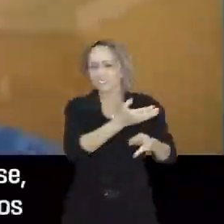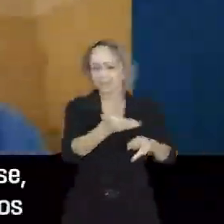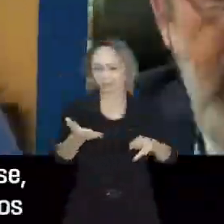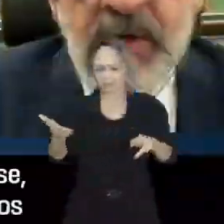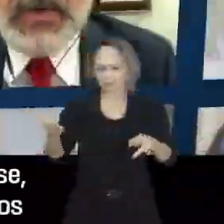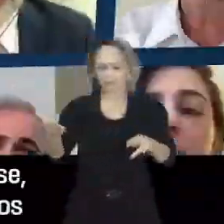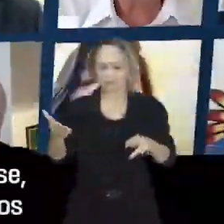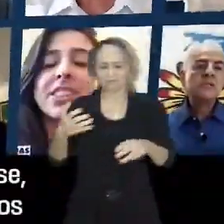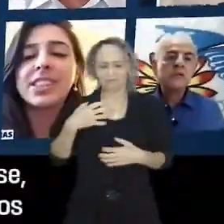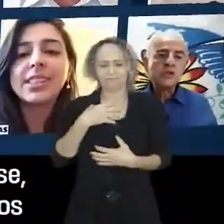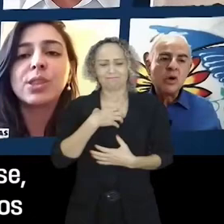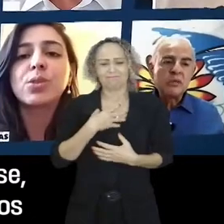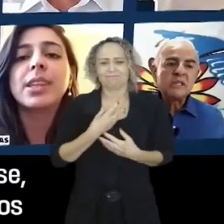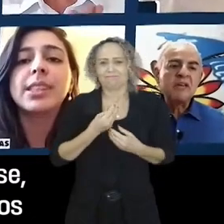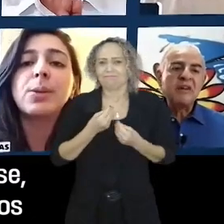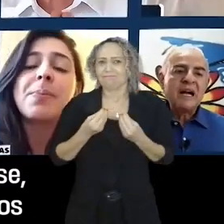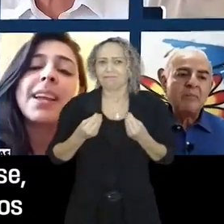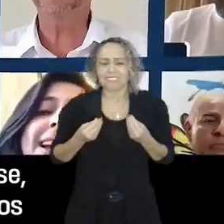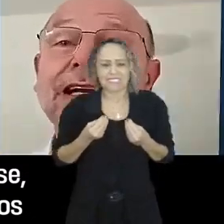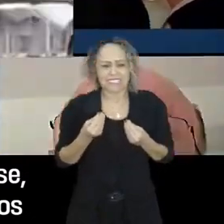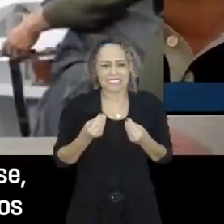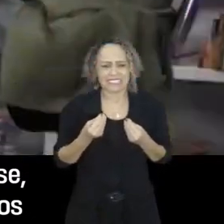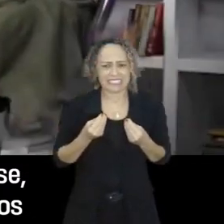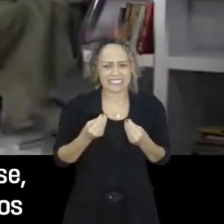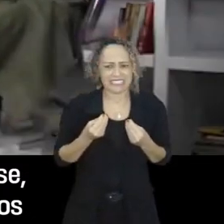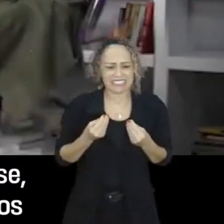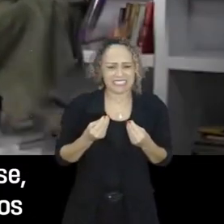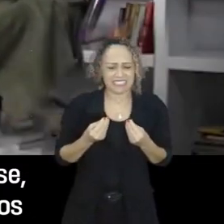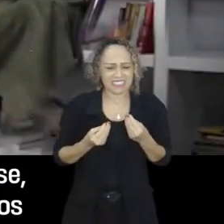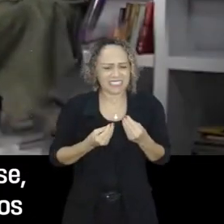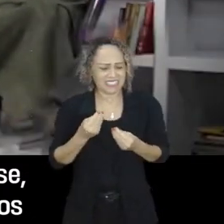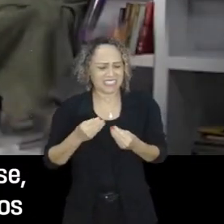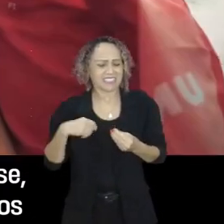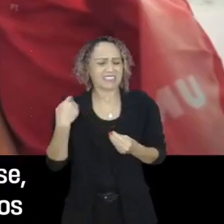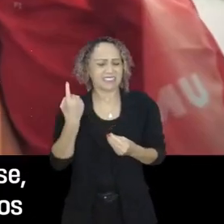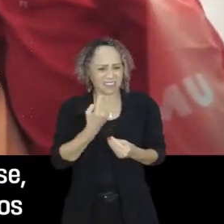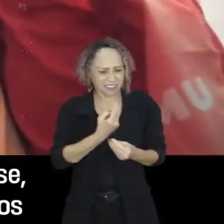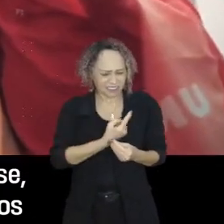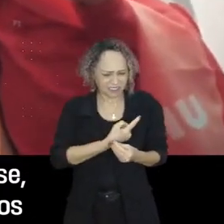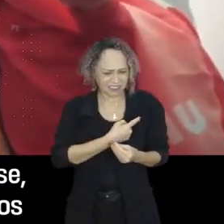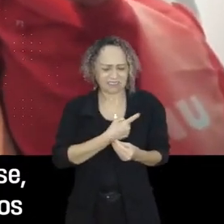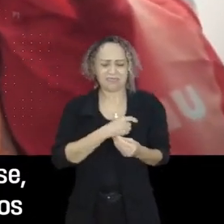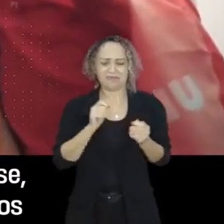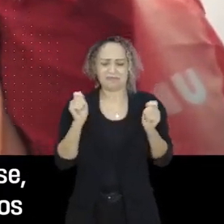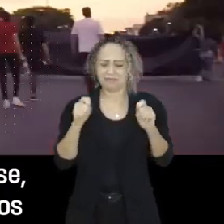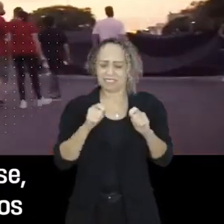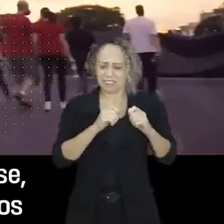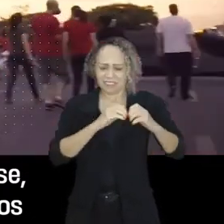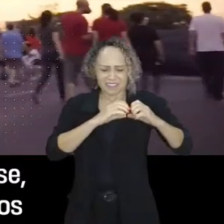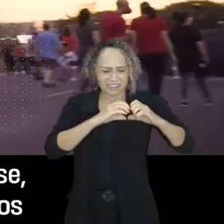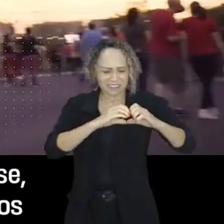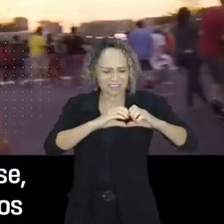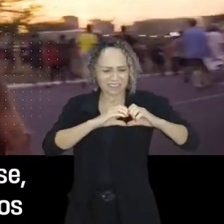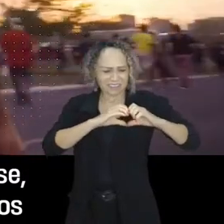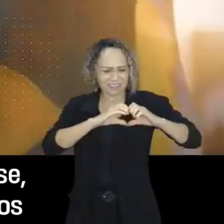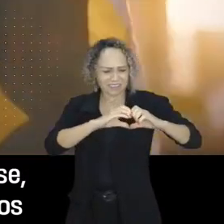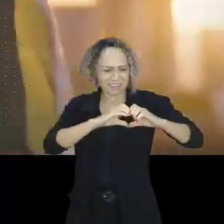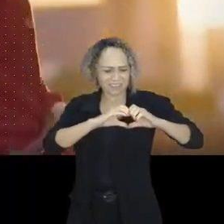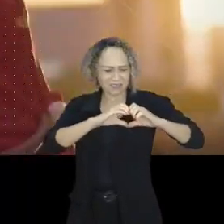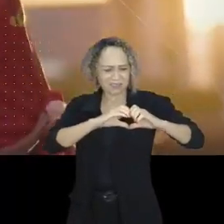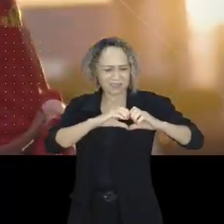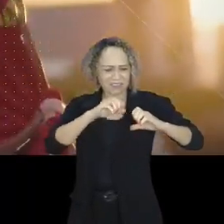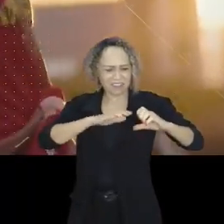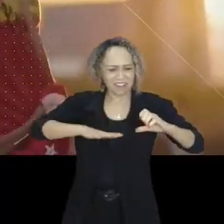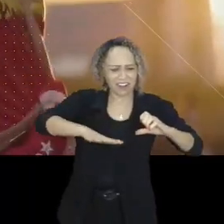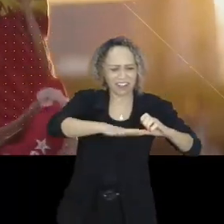Esse sentimento que, apesar de qualquer análise, teima em tomar conta do coração dos brasileiros e